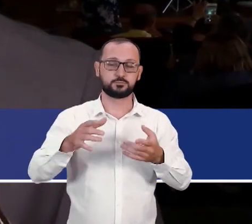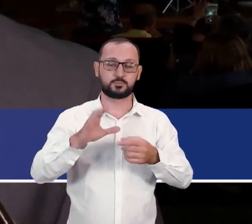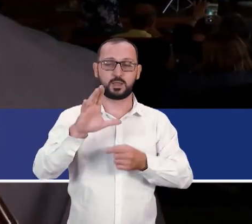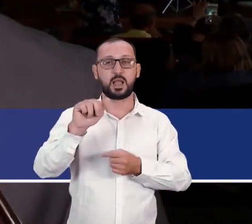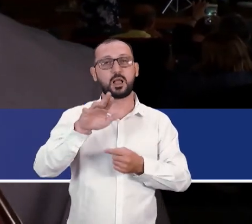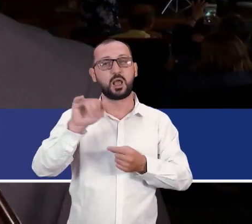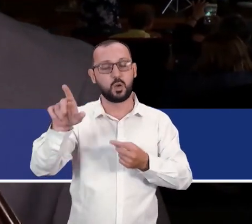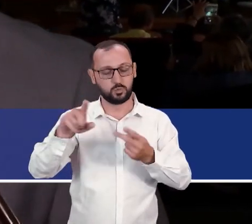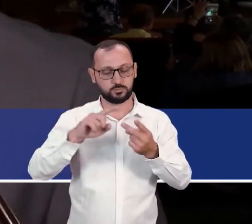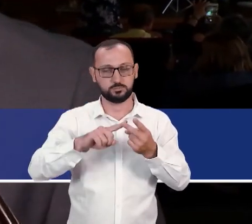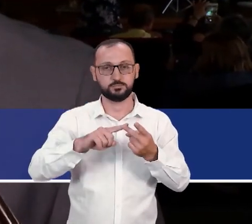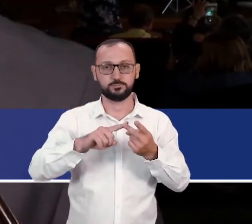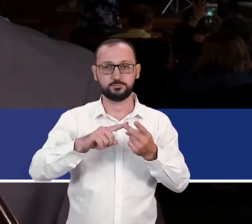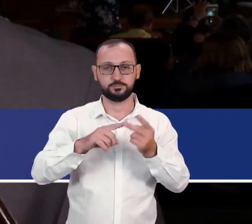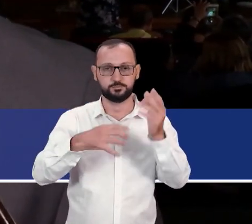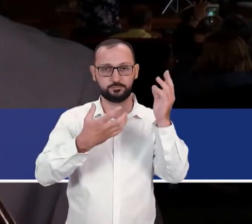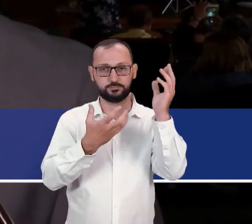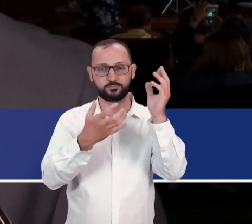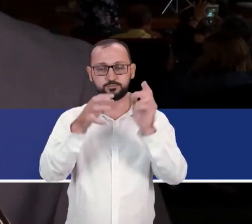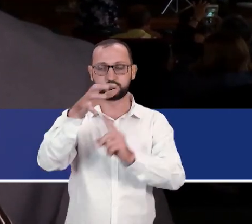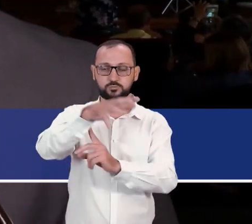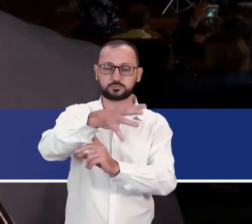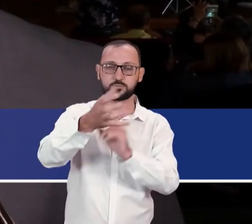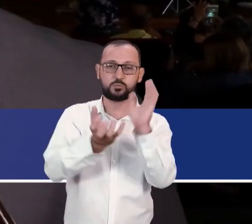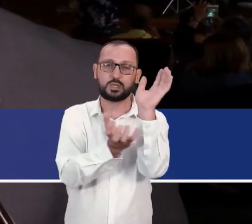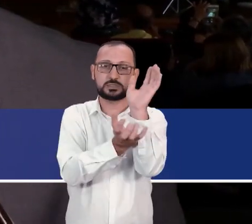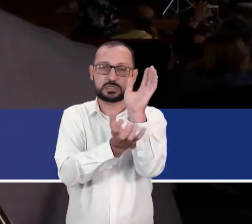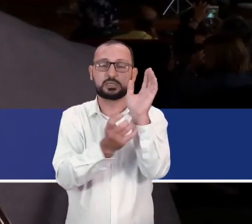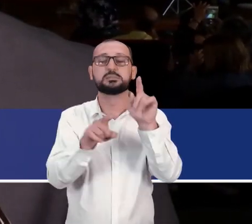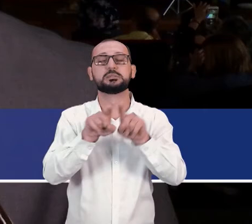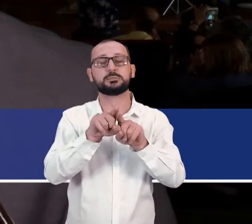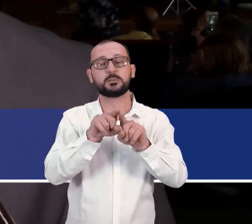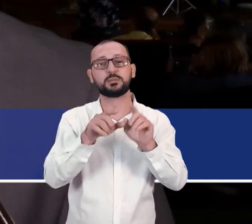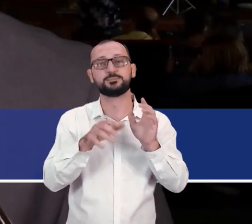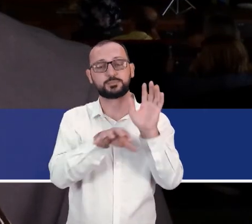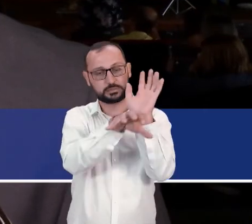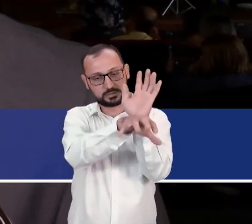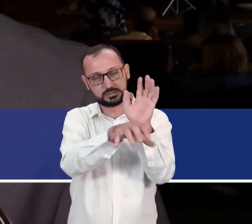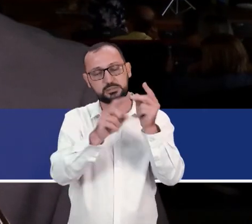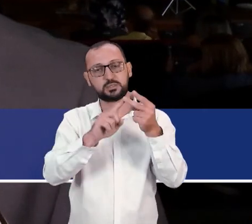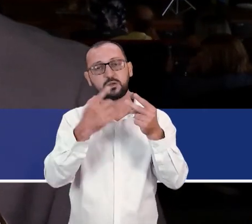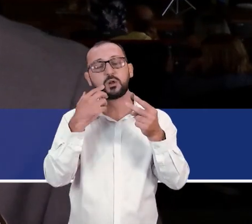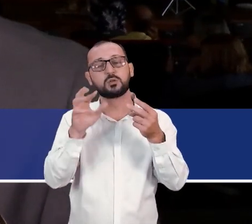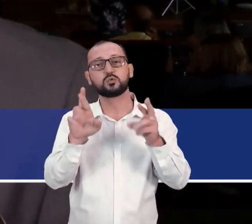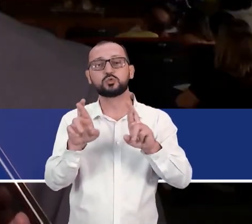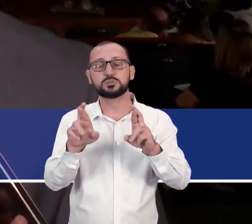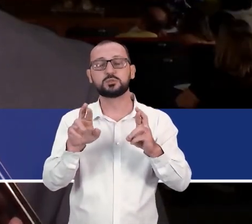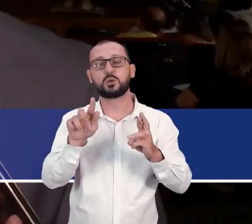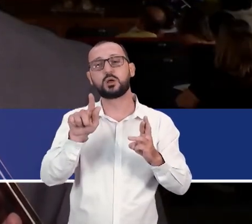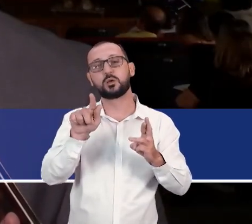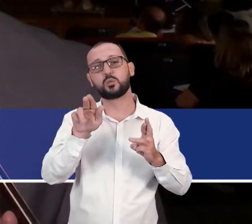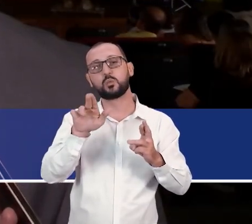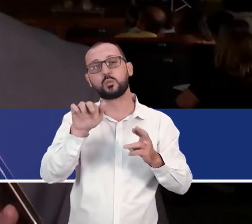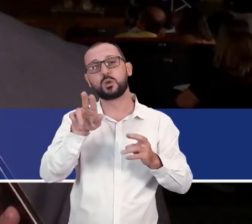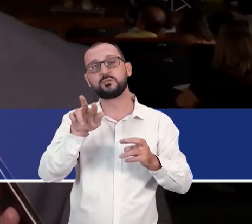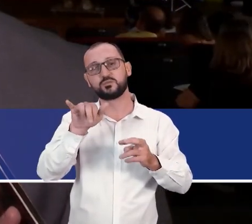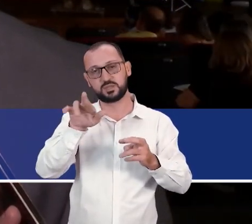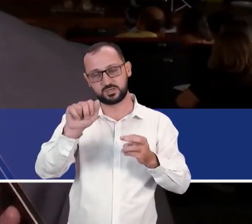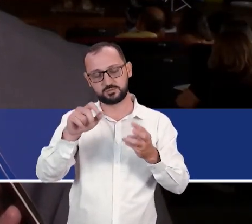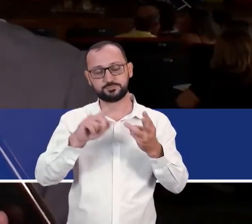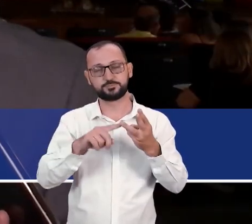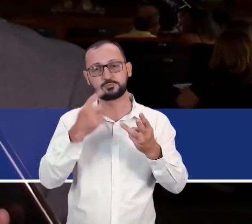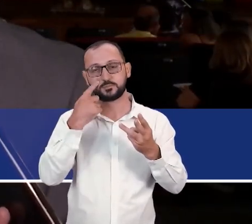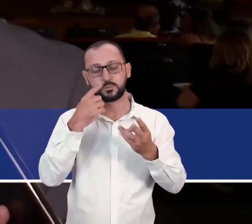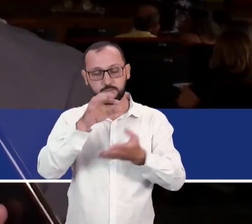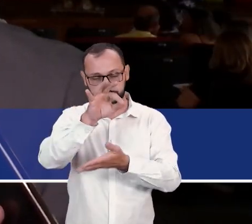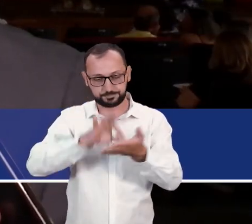o cacau, o açaí, e agora nós queremos que aconteça com a Guavira. Nós vamos